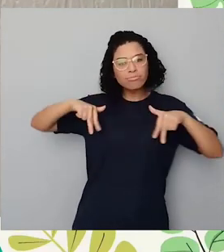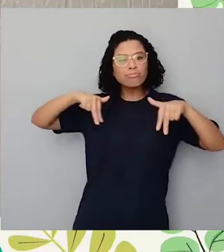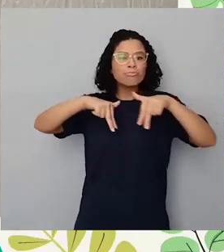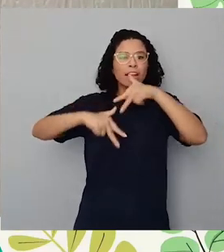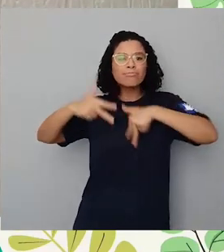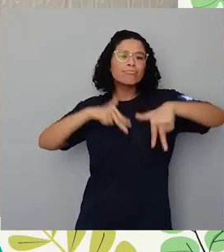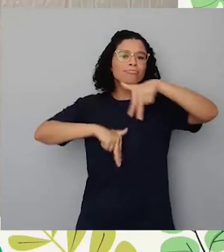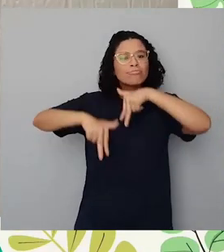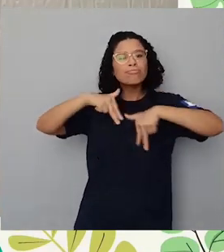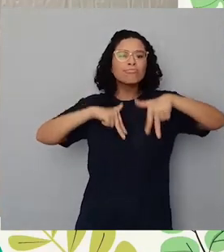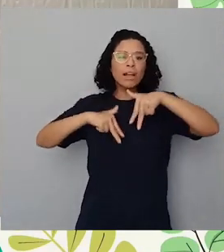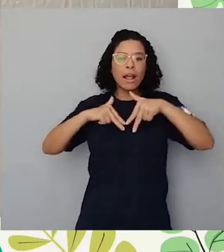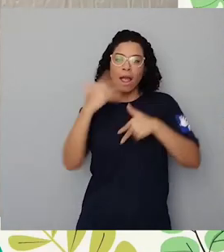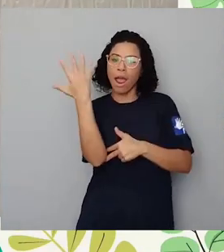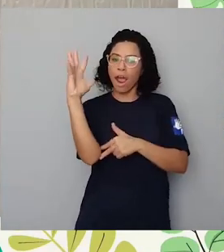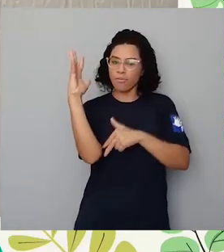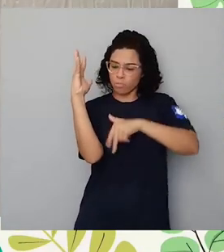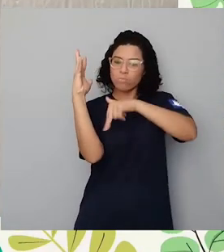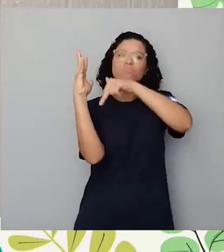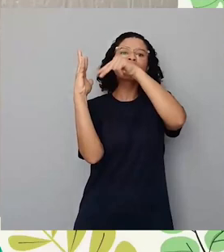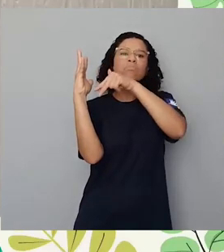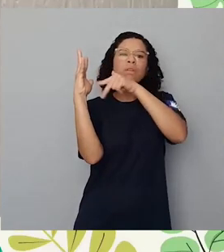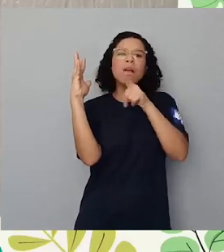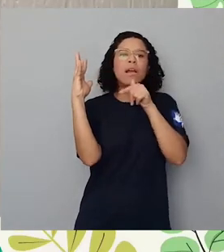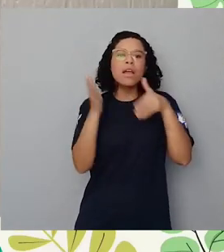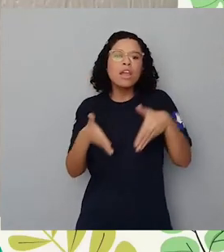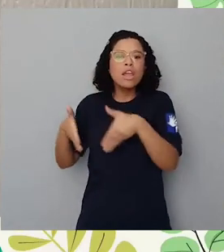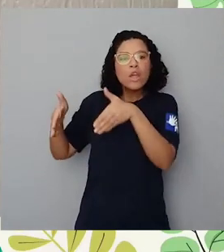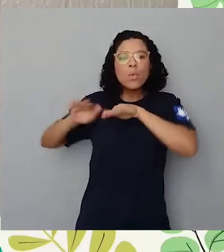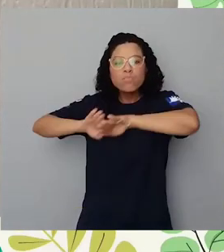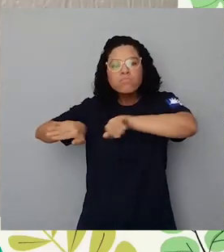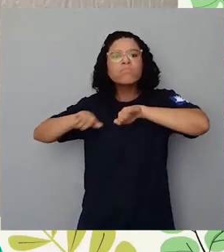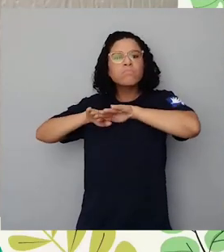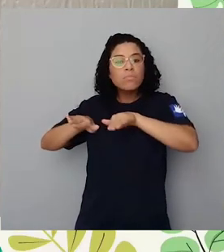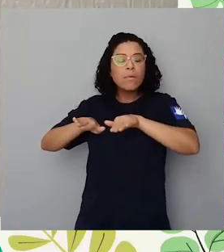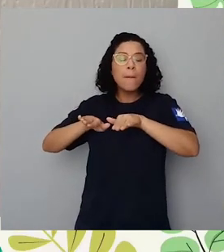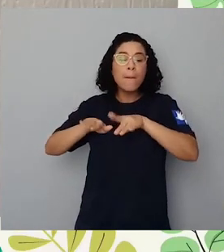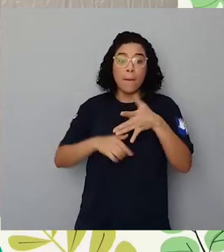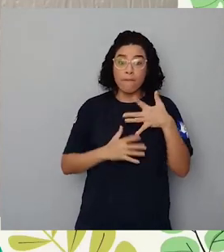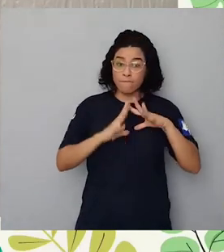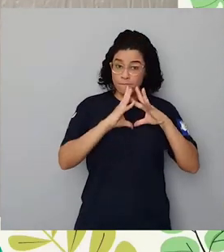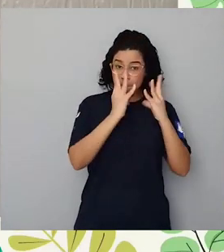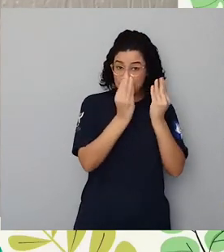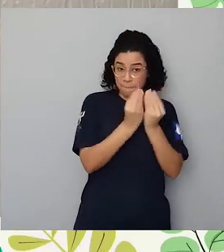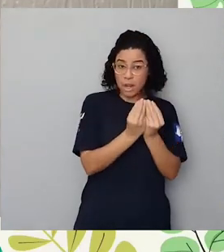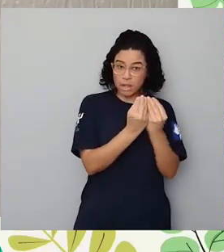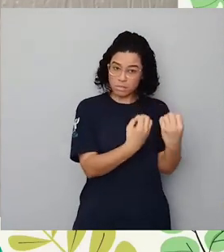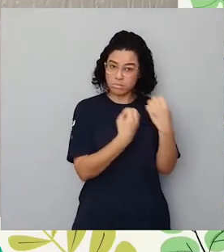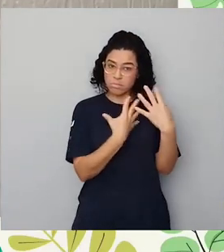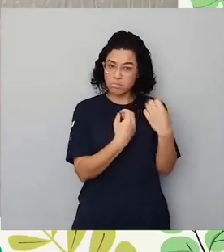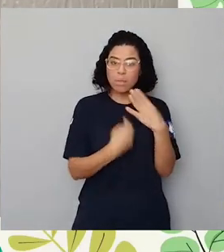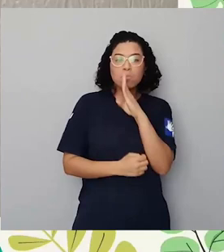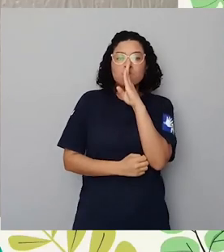roda, subir em árvores, nadar no rio. Os nossos pais nos ensinam a fazer silêncio para